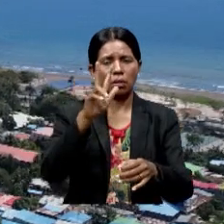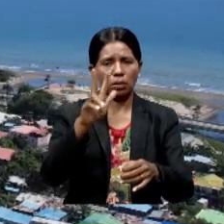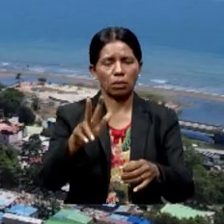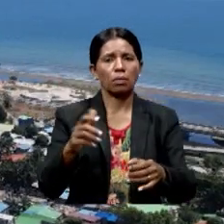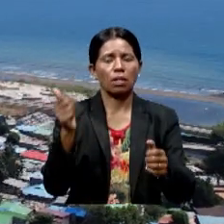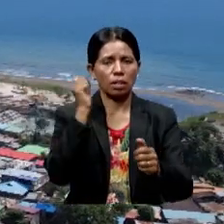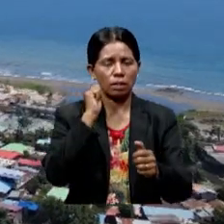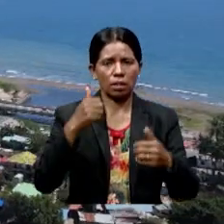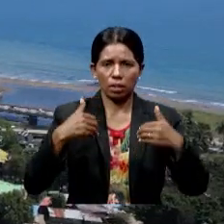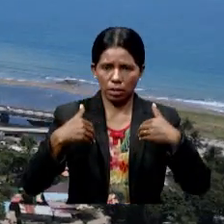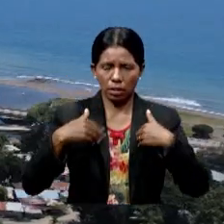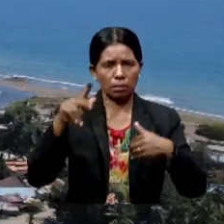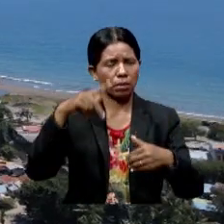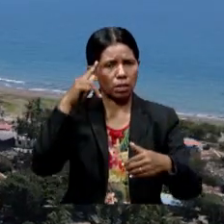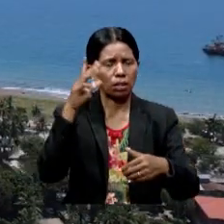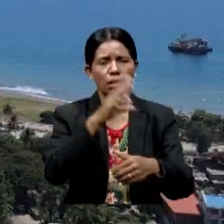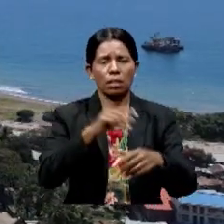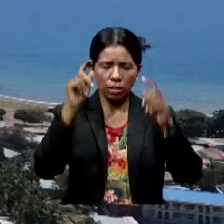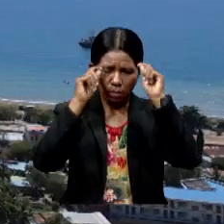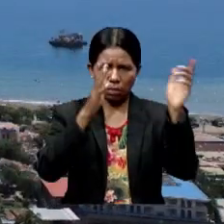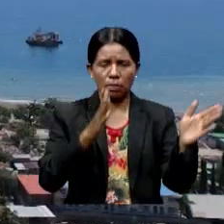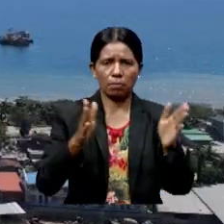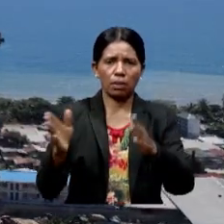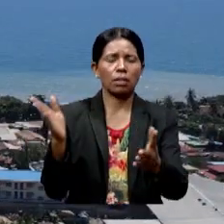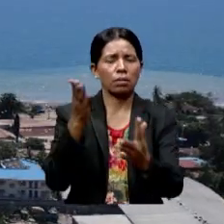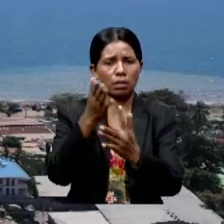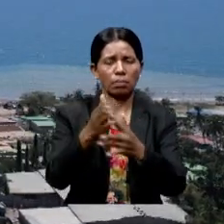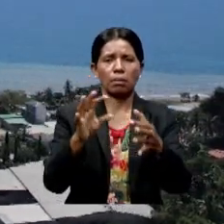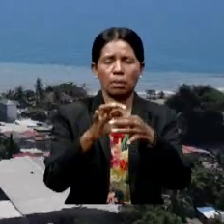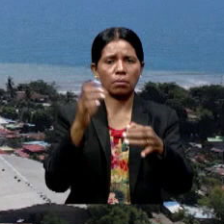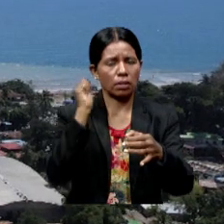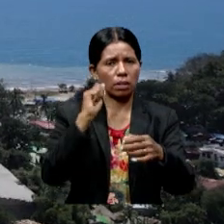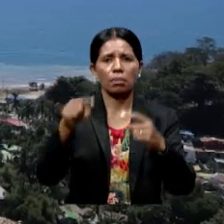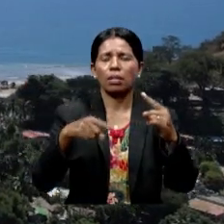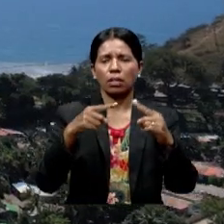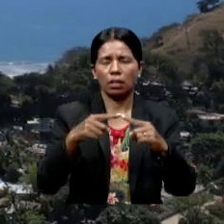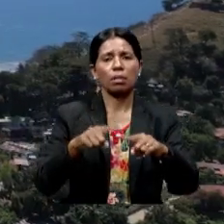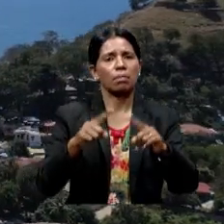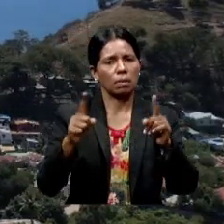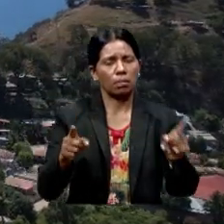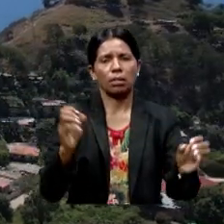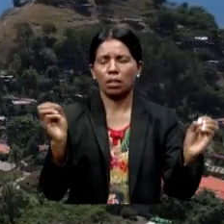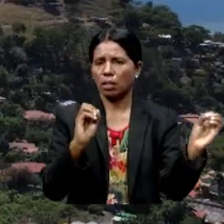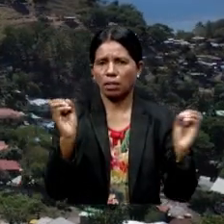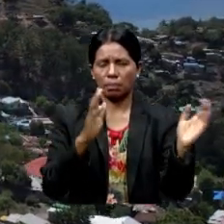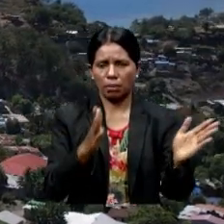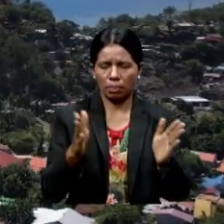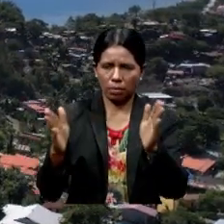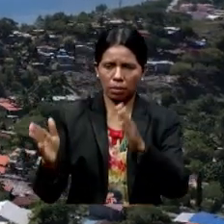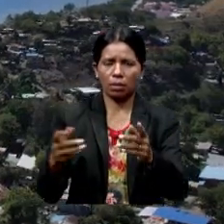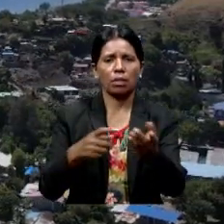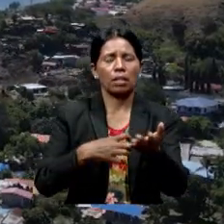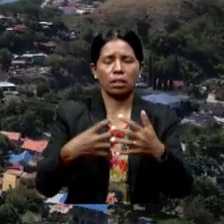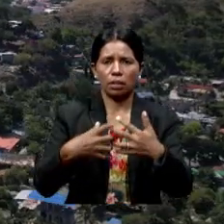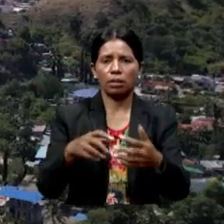IA. Politicamente, Timor-Leste é preparado a tu sair membro ASEAN para enhira de it. Mas bem, quando lá preparado a condição técnico